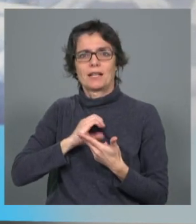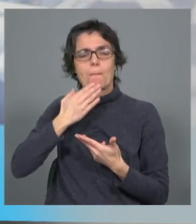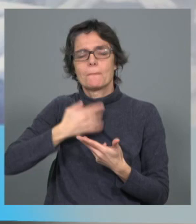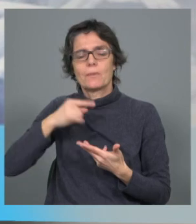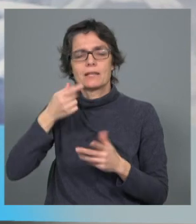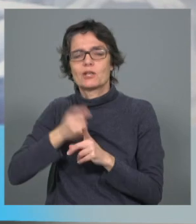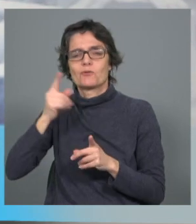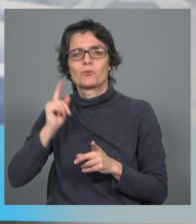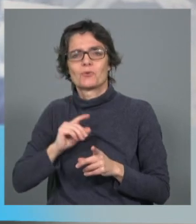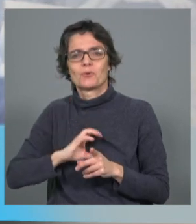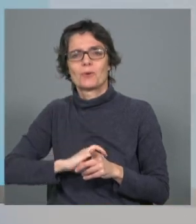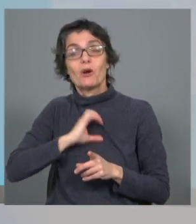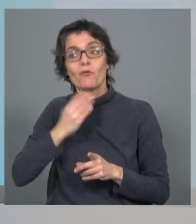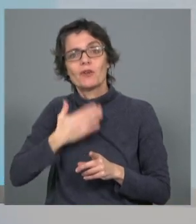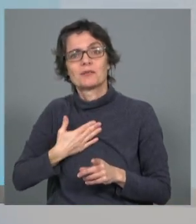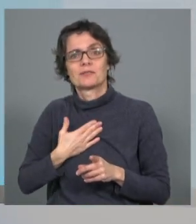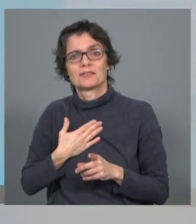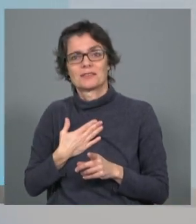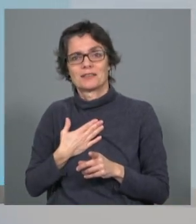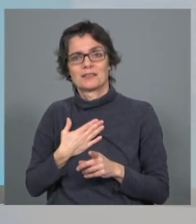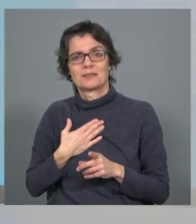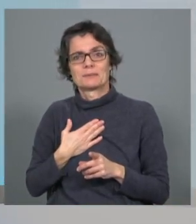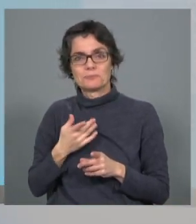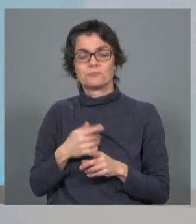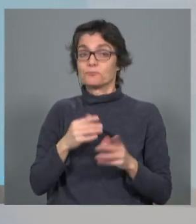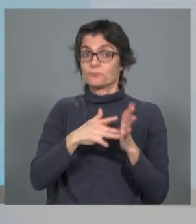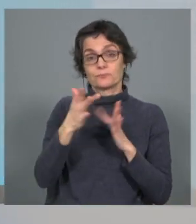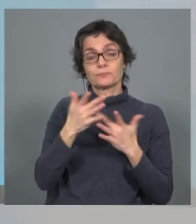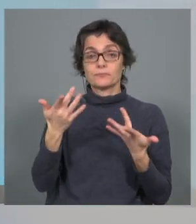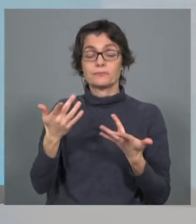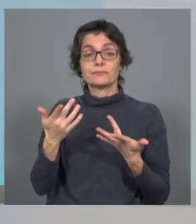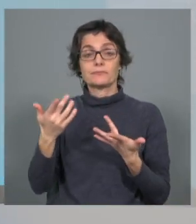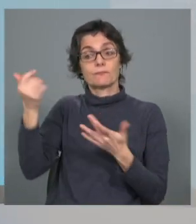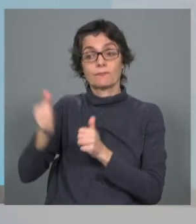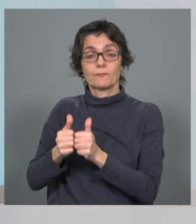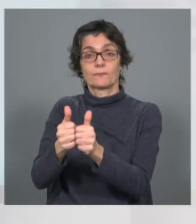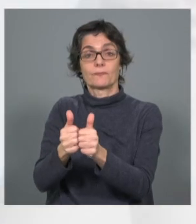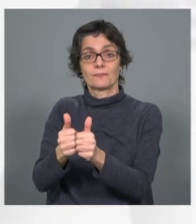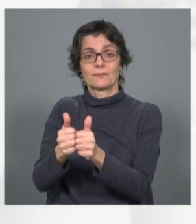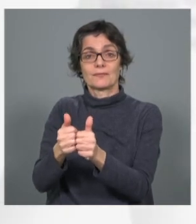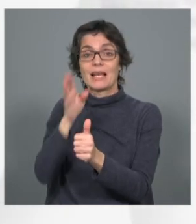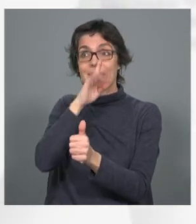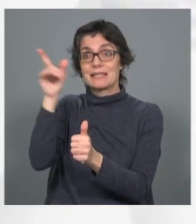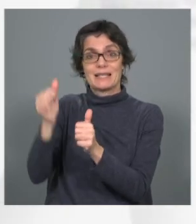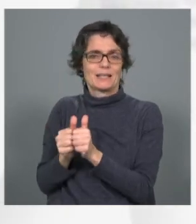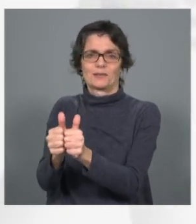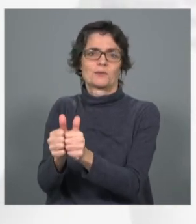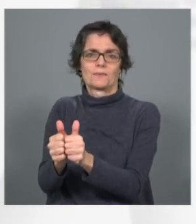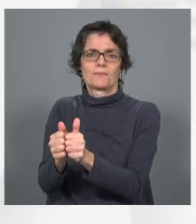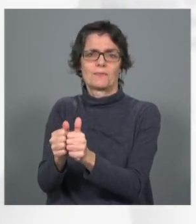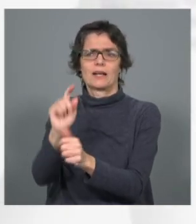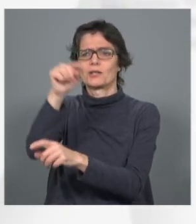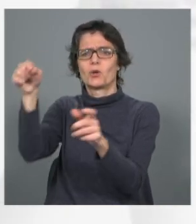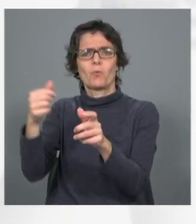diz. Exatamente, é desde logo essa afirmação. Não é? Se Deus está por nós, quem estará contra nós? Quem pode estar contra nós? Portanto, eu descubro neste